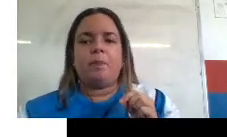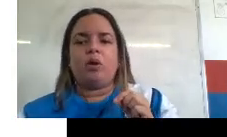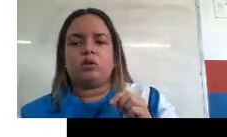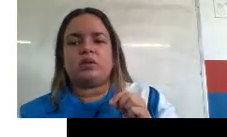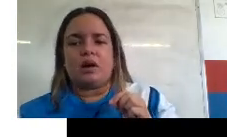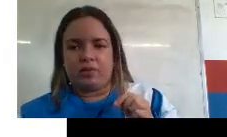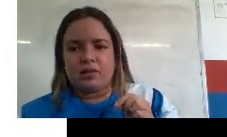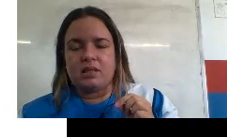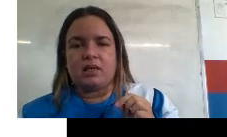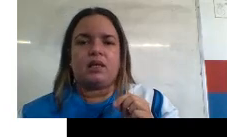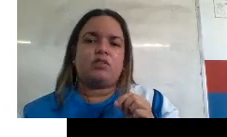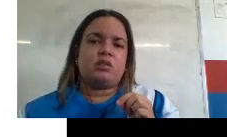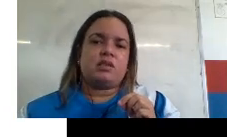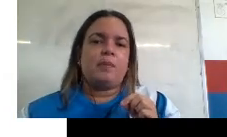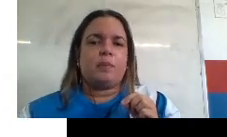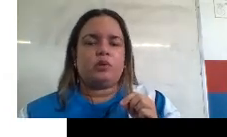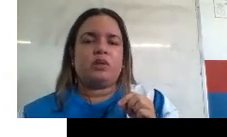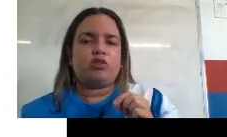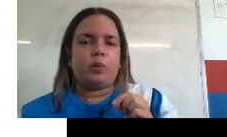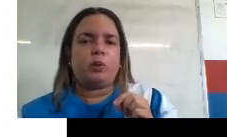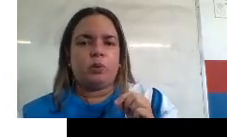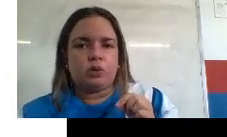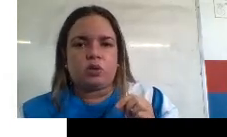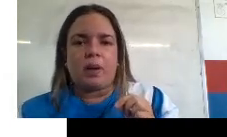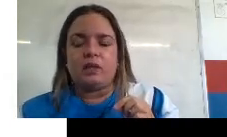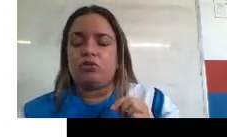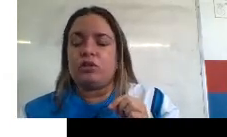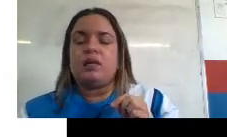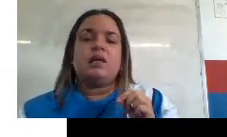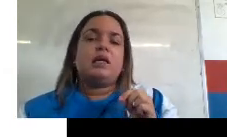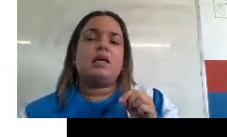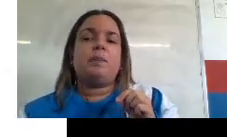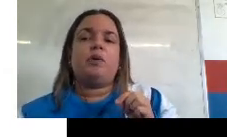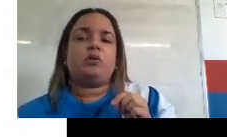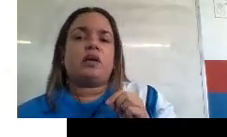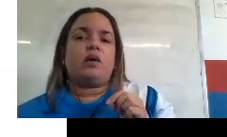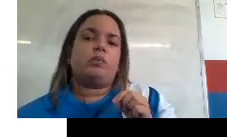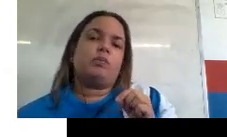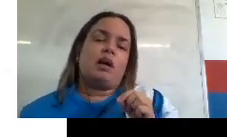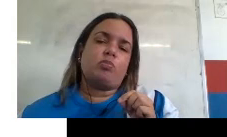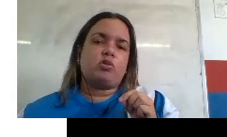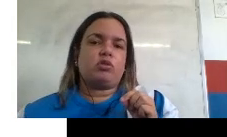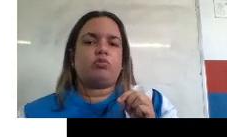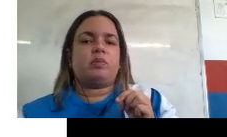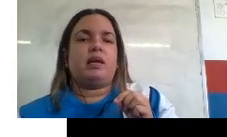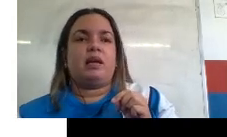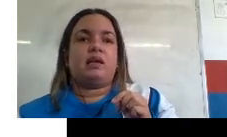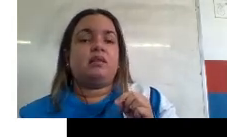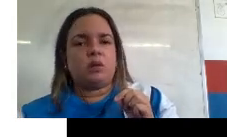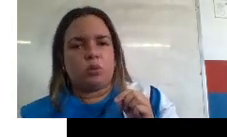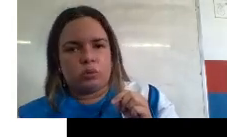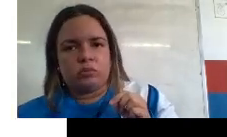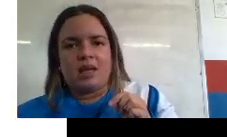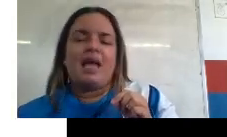contra o que Portugal fazia, porque a gente sabe que Portugal explorou muito o nosso país. E Portugal, as pessoas